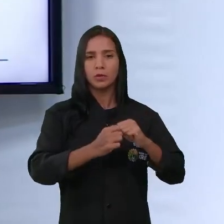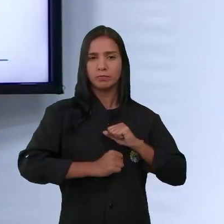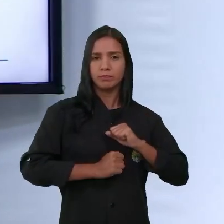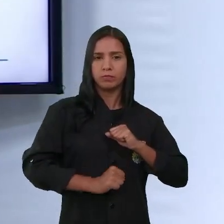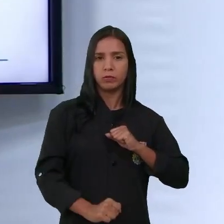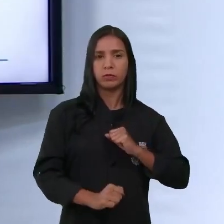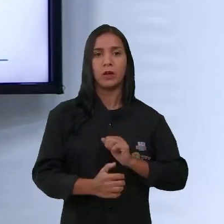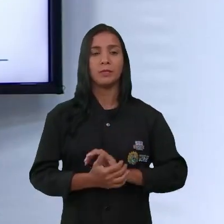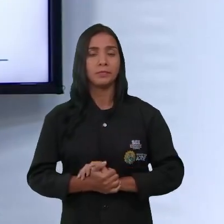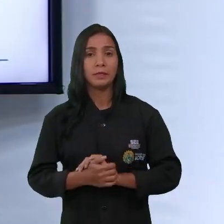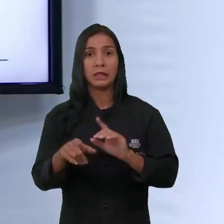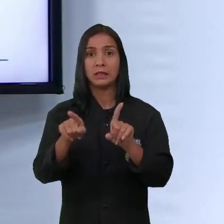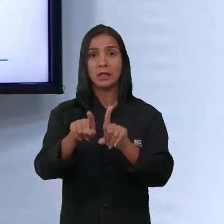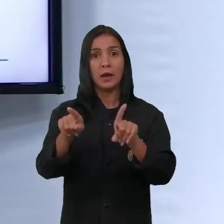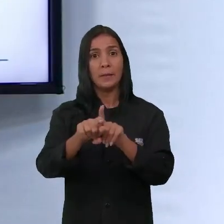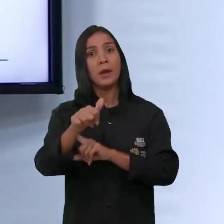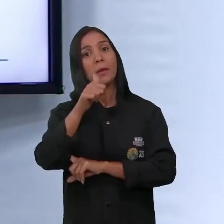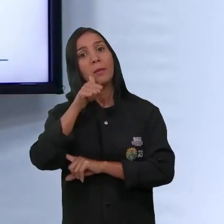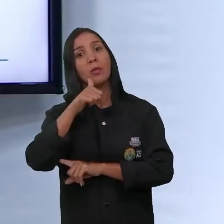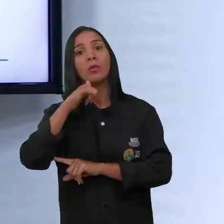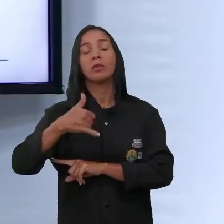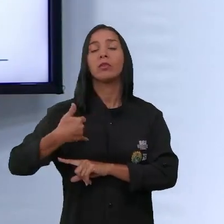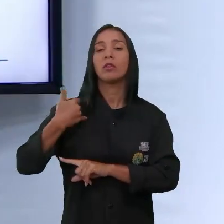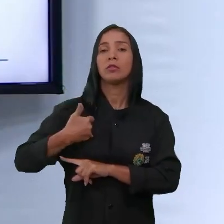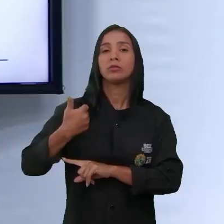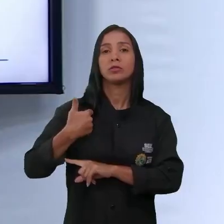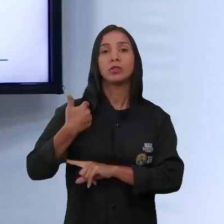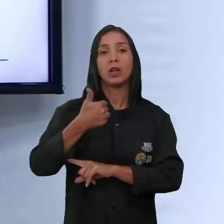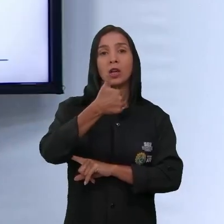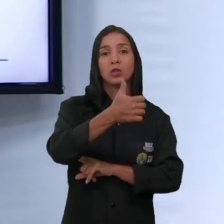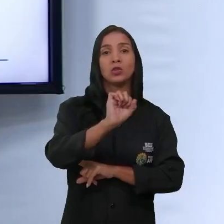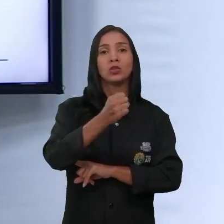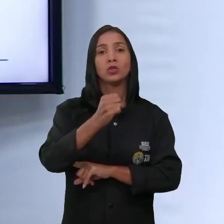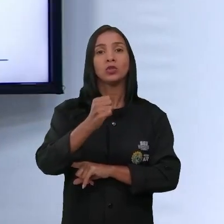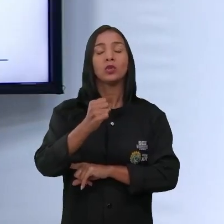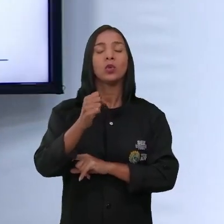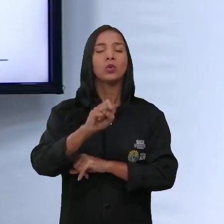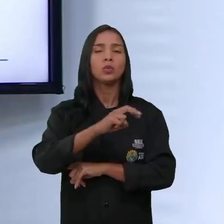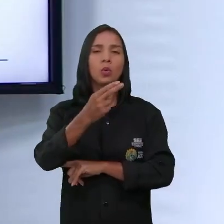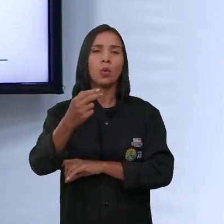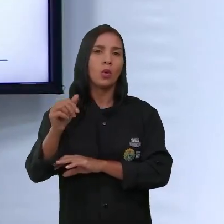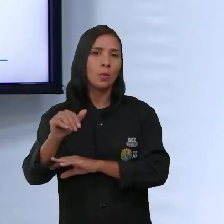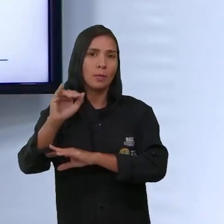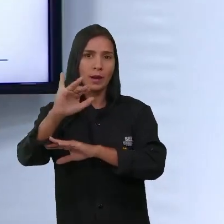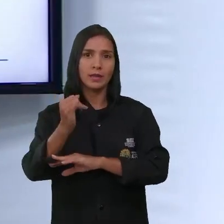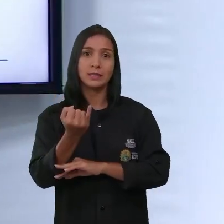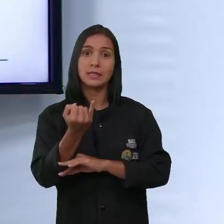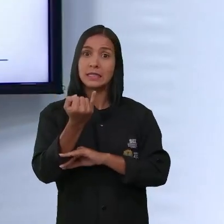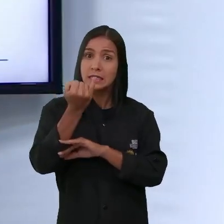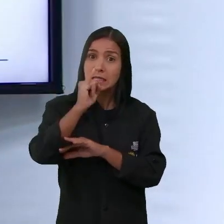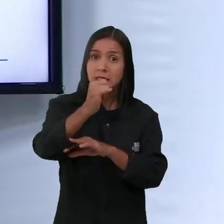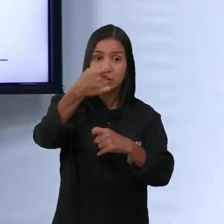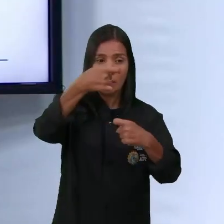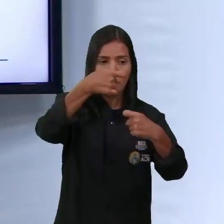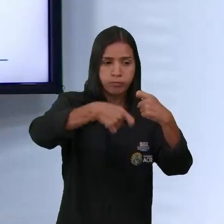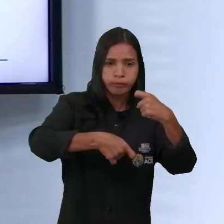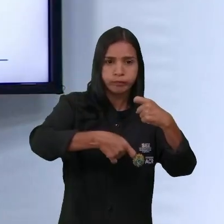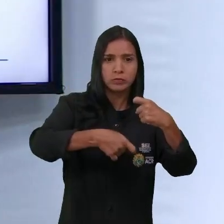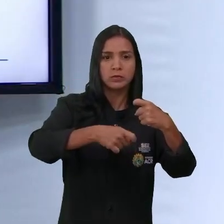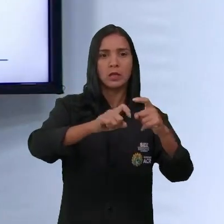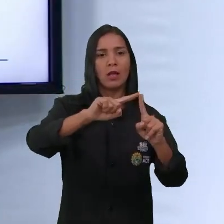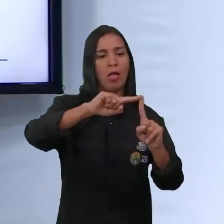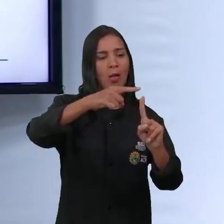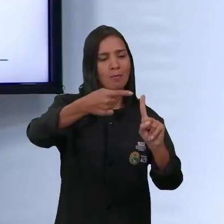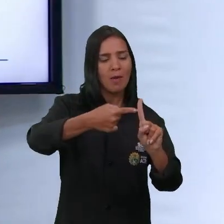idade igual ou superior aos 18 anos de idade que acabam engravidando do